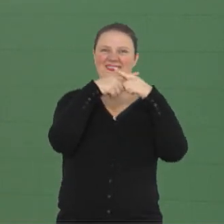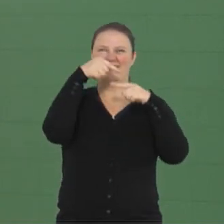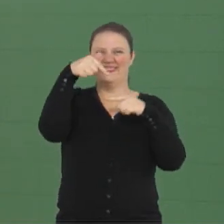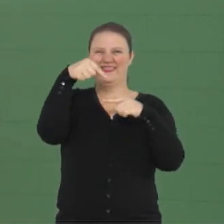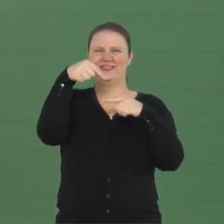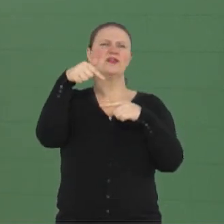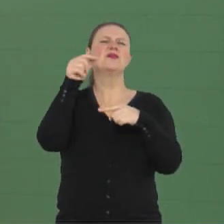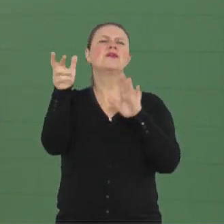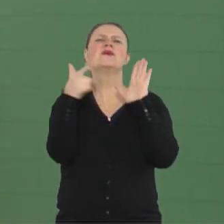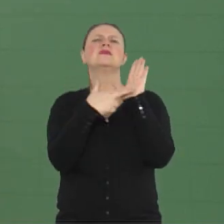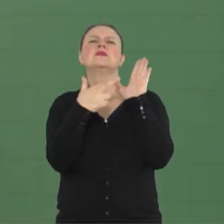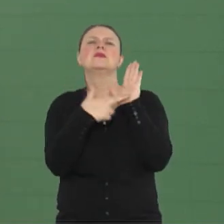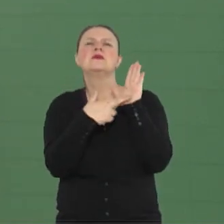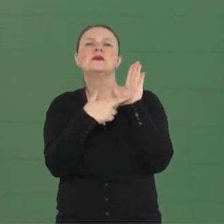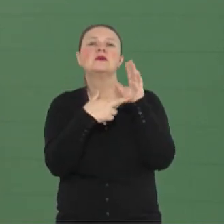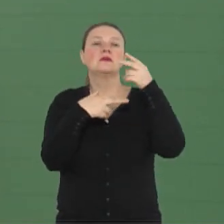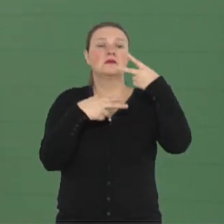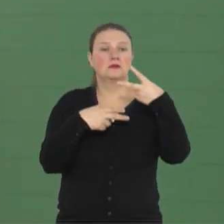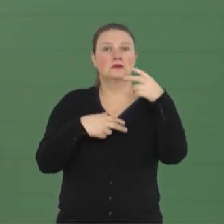7. Quanto que eu tenho?